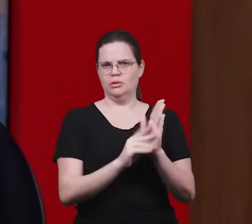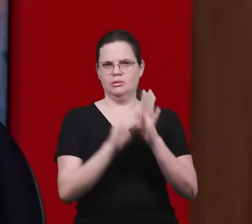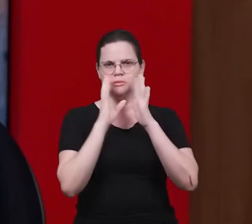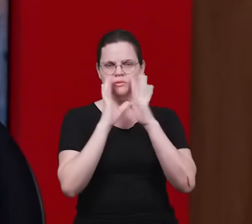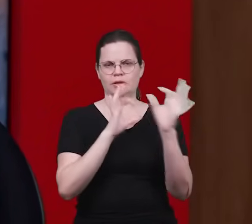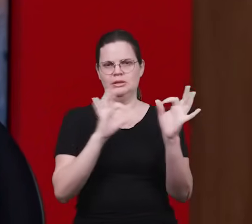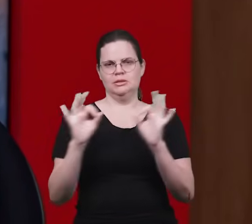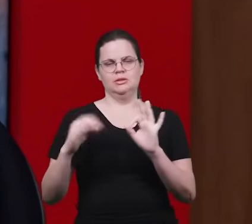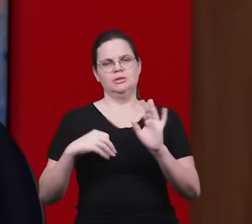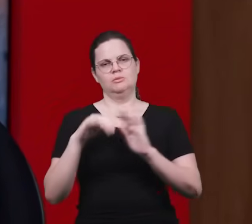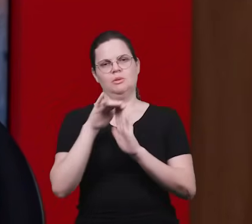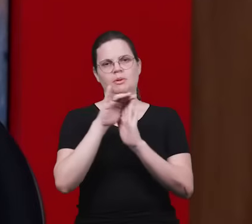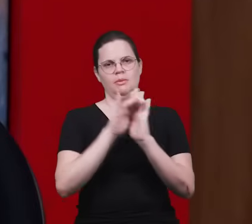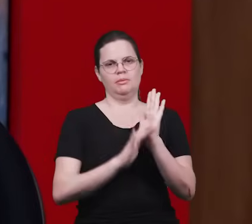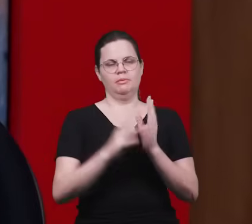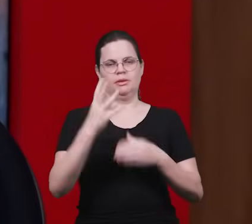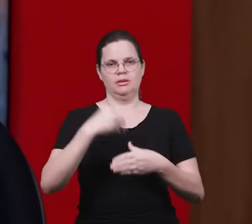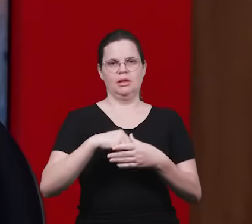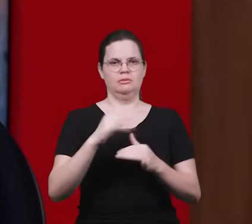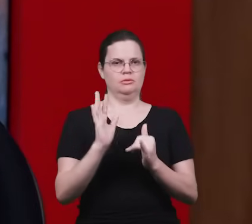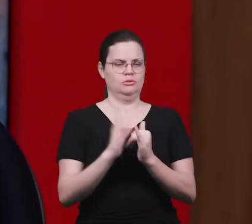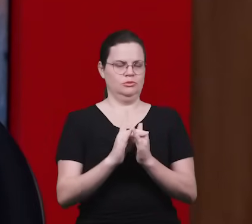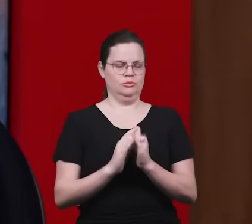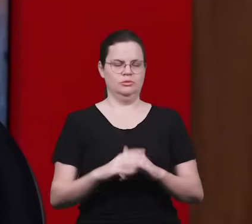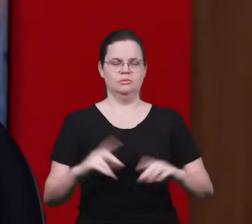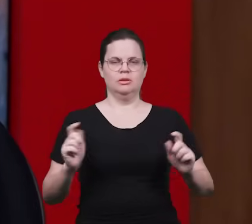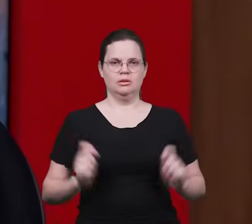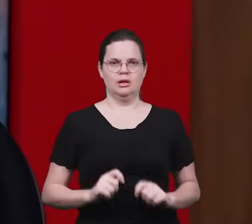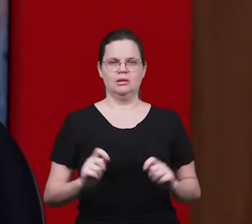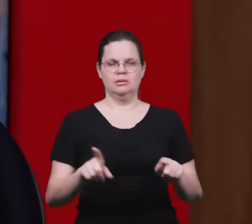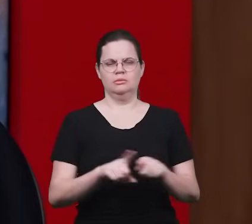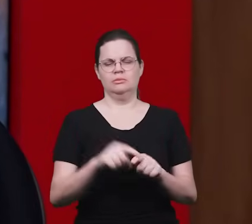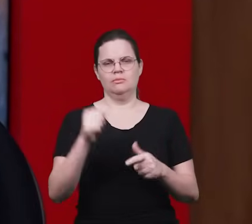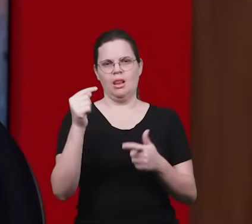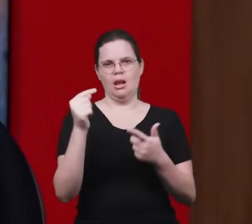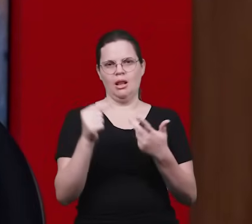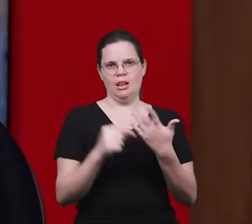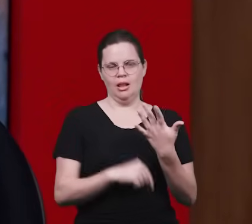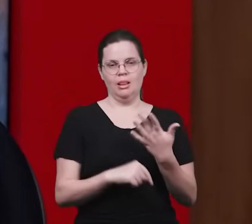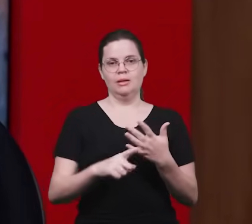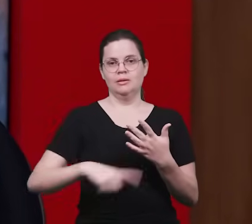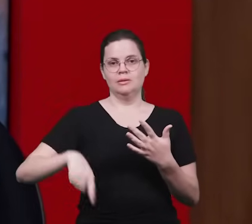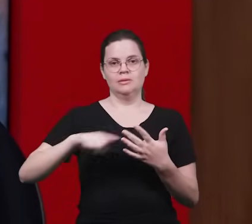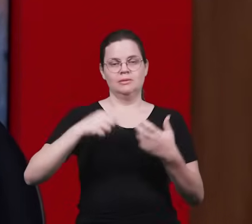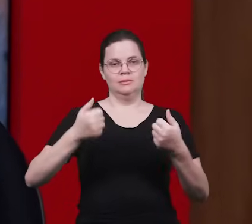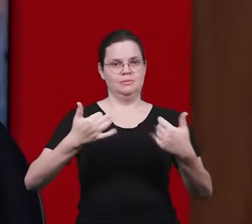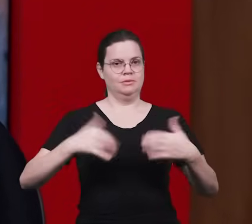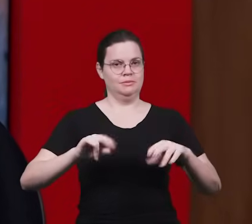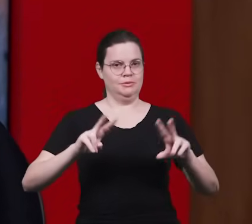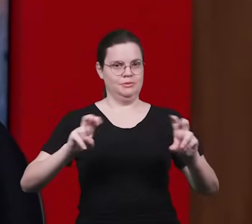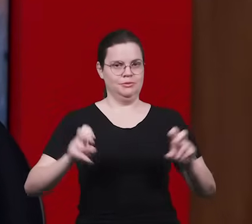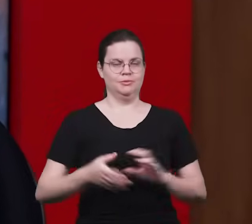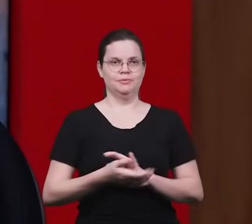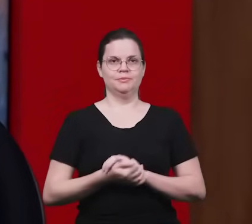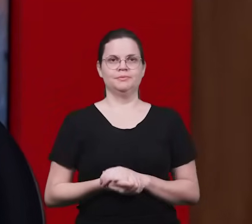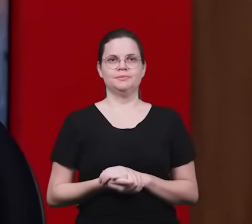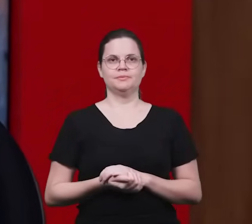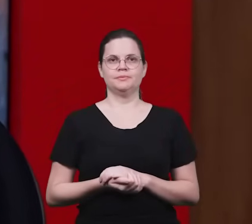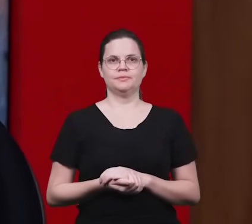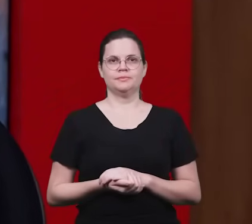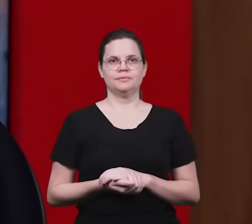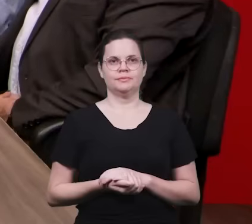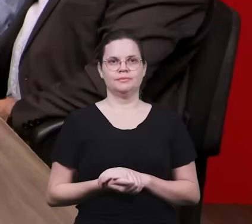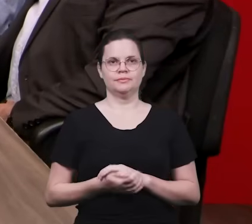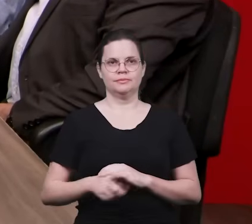na playlist do YouTube a série de programas que nós temos abordado sobre esse assunto. Nós estamos